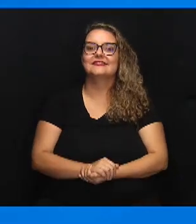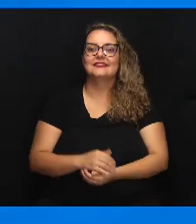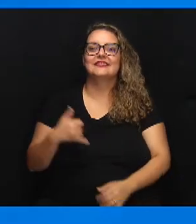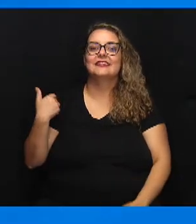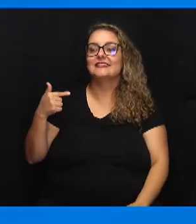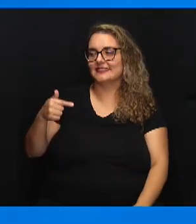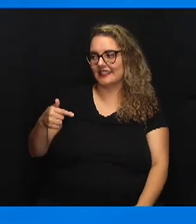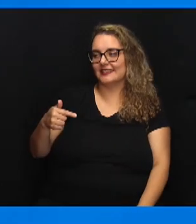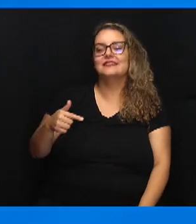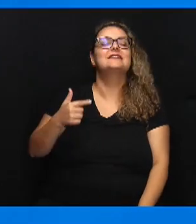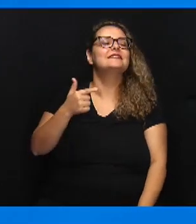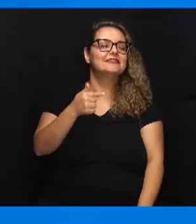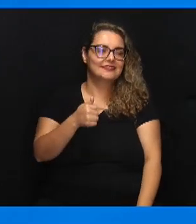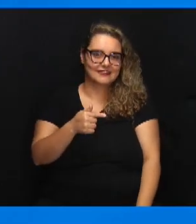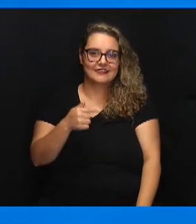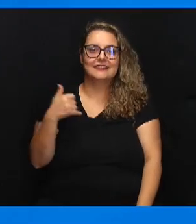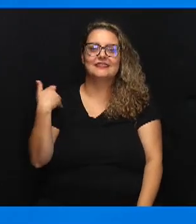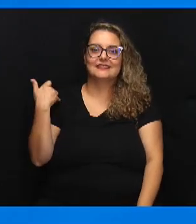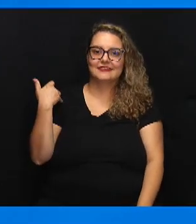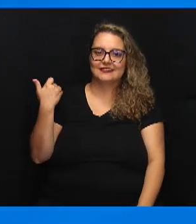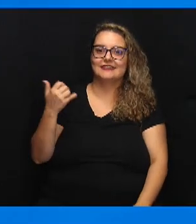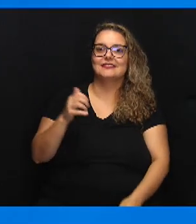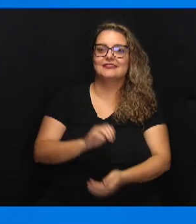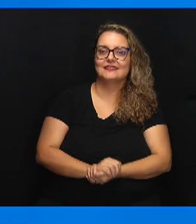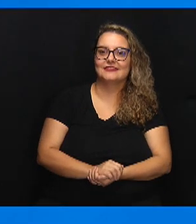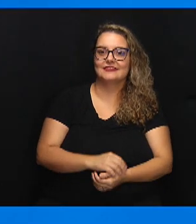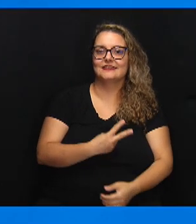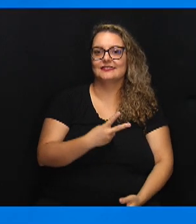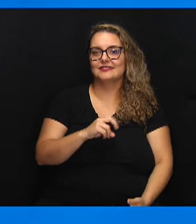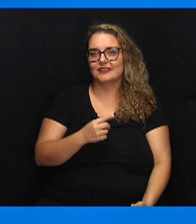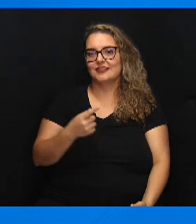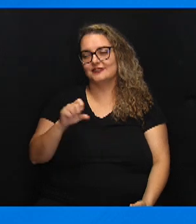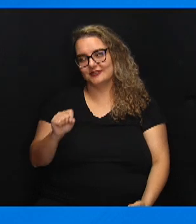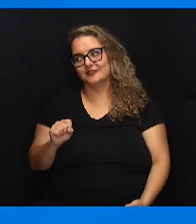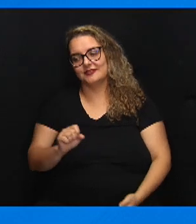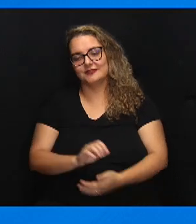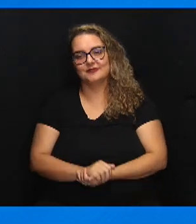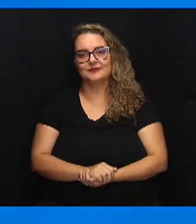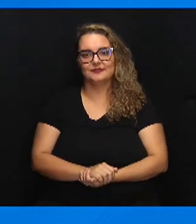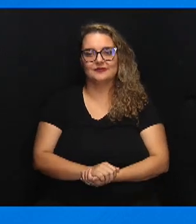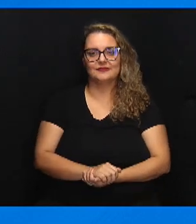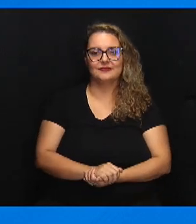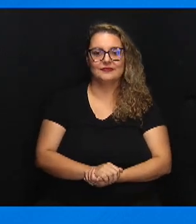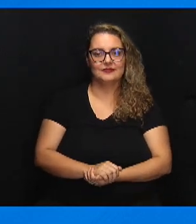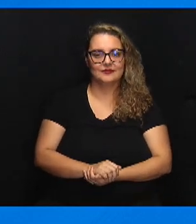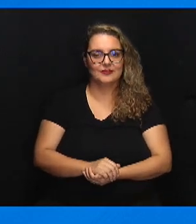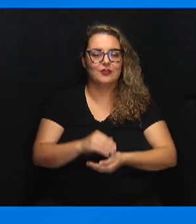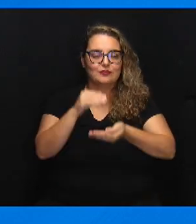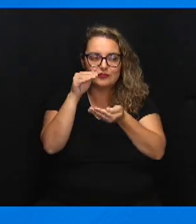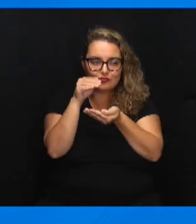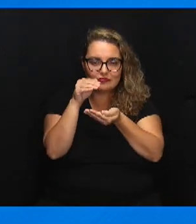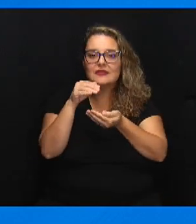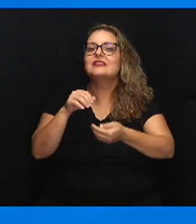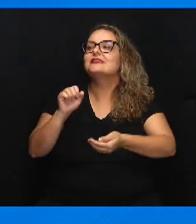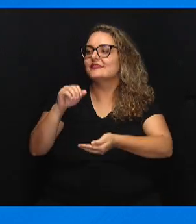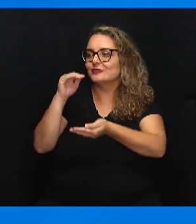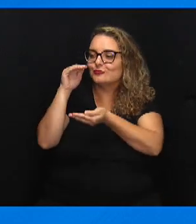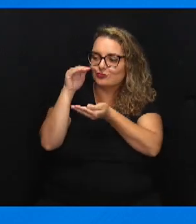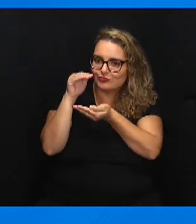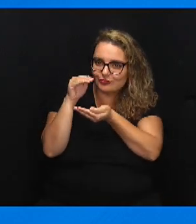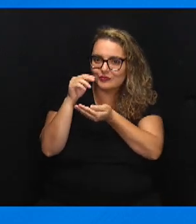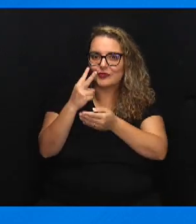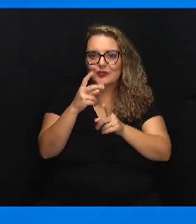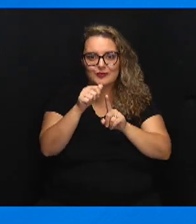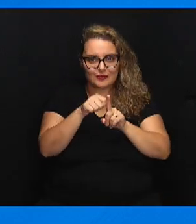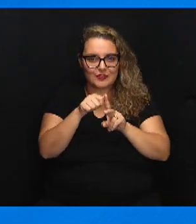7 anos. 7 anos. Ele é de 2018. Sim. Já pegou ele bebezinho ou não? Peguei ele bebê. Bebê? 2